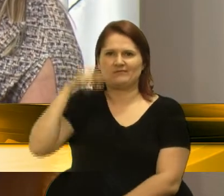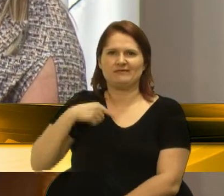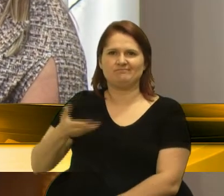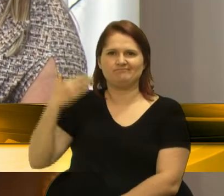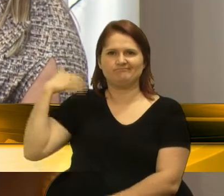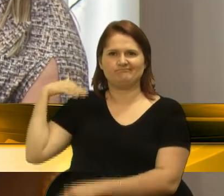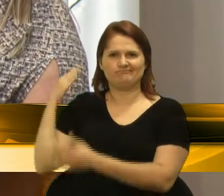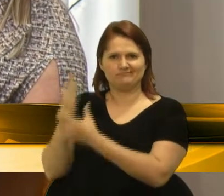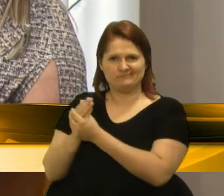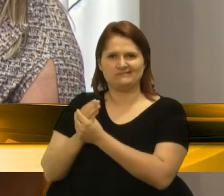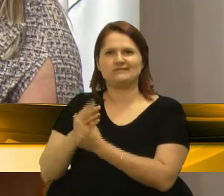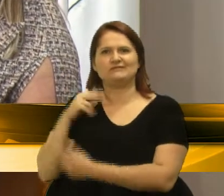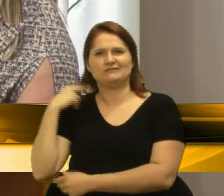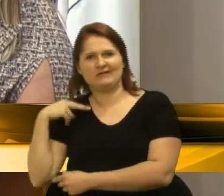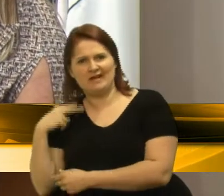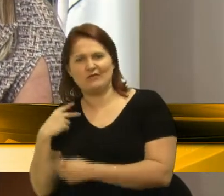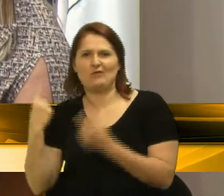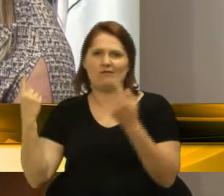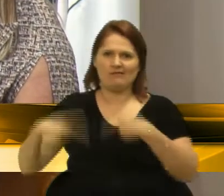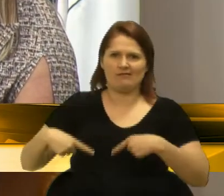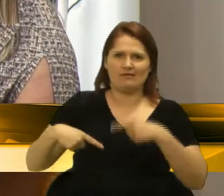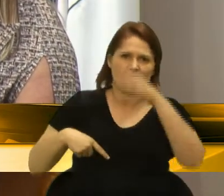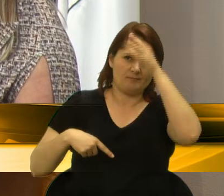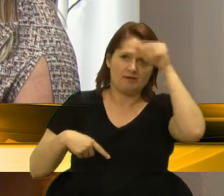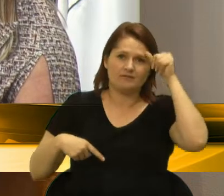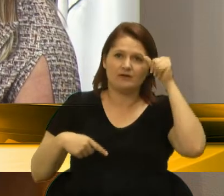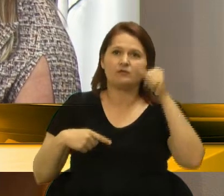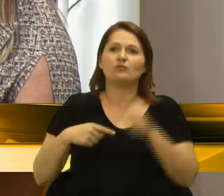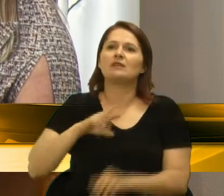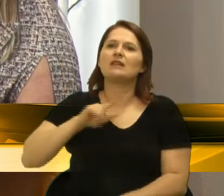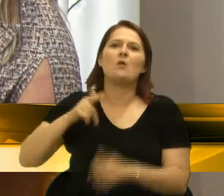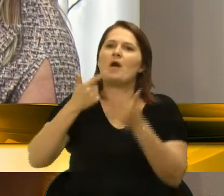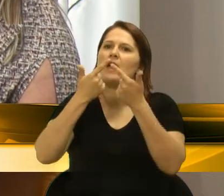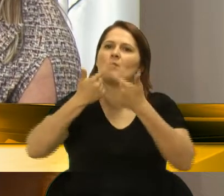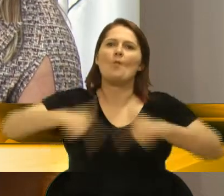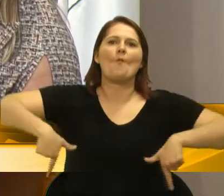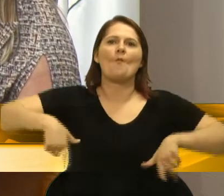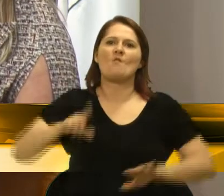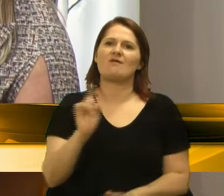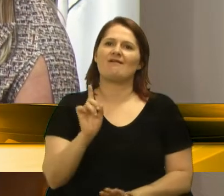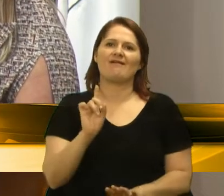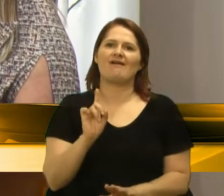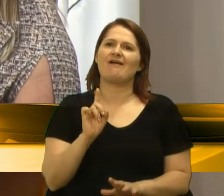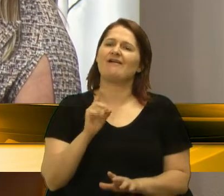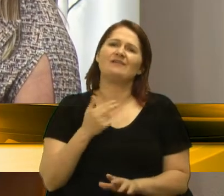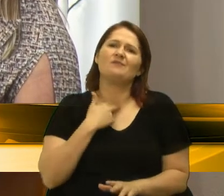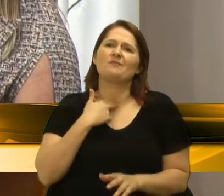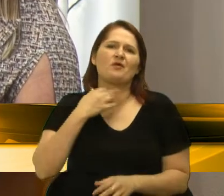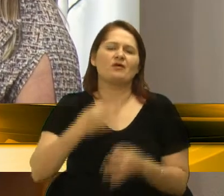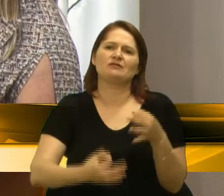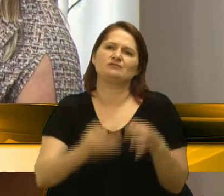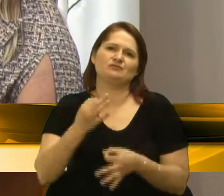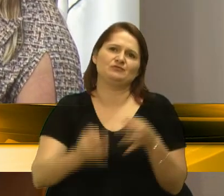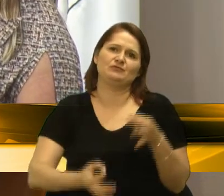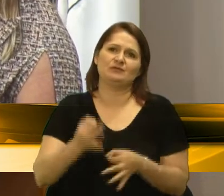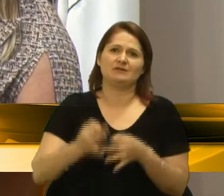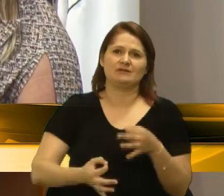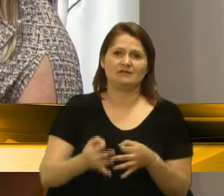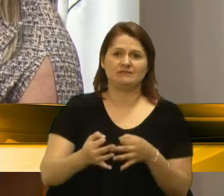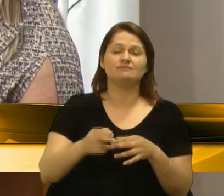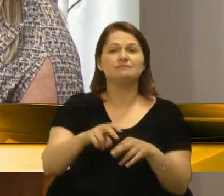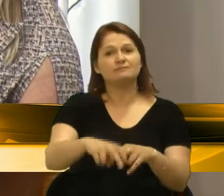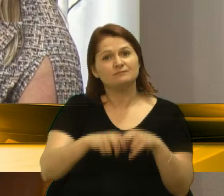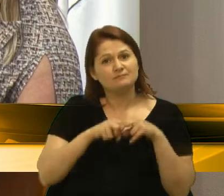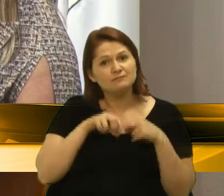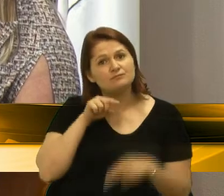não é isento e não está, nesta situação, isento de julgá-lo. Esta situação leva, então,